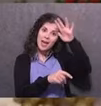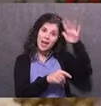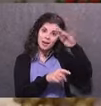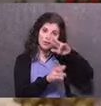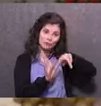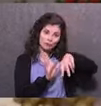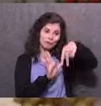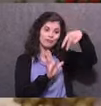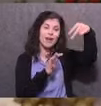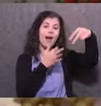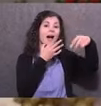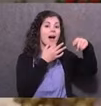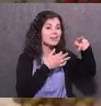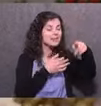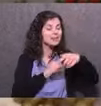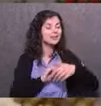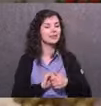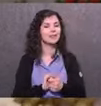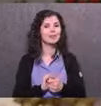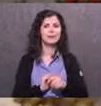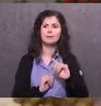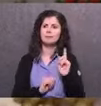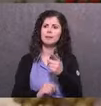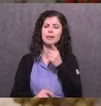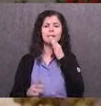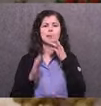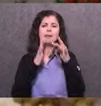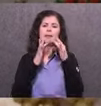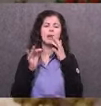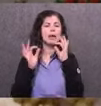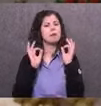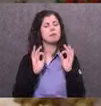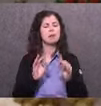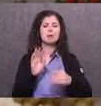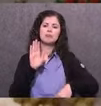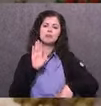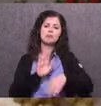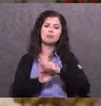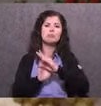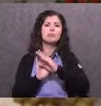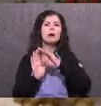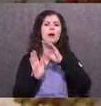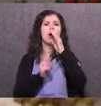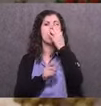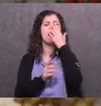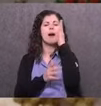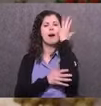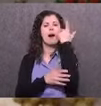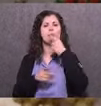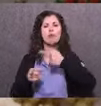Cantaram os salmos e seguiram para o Monte das Oliveiras.